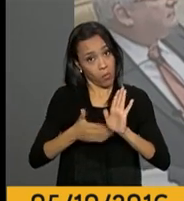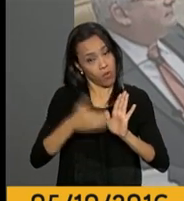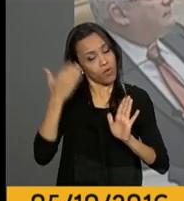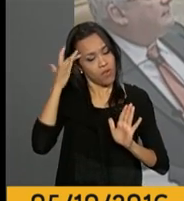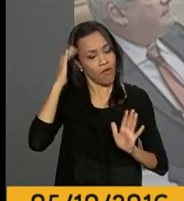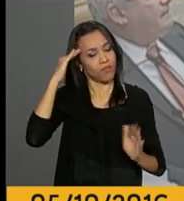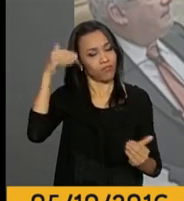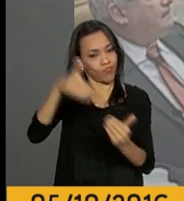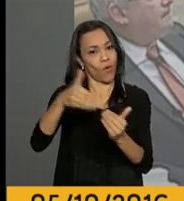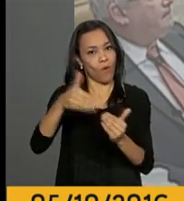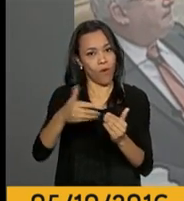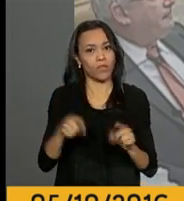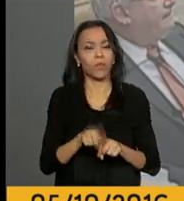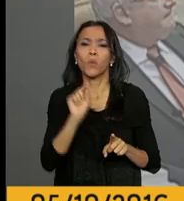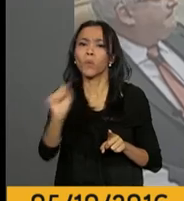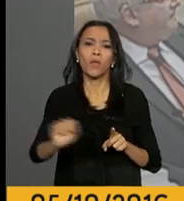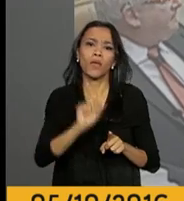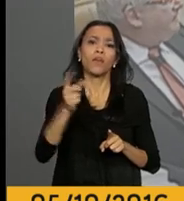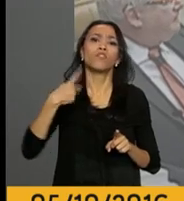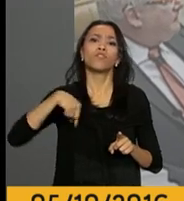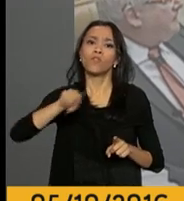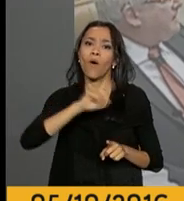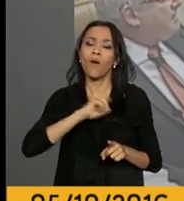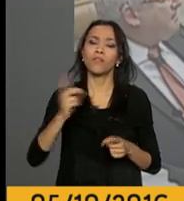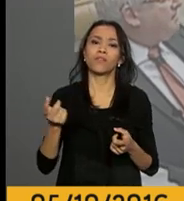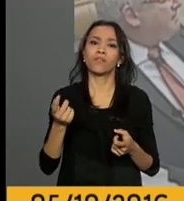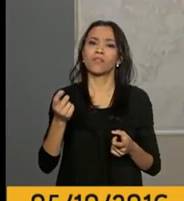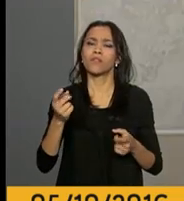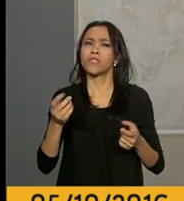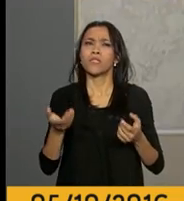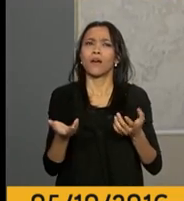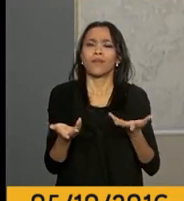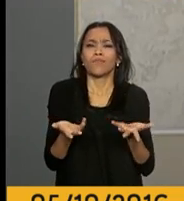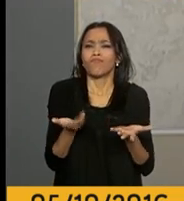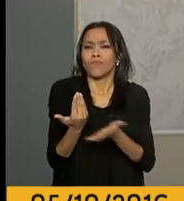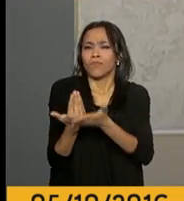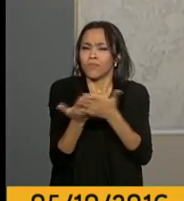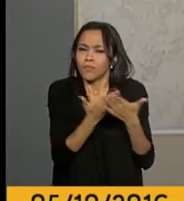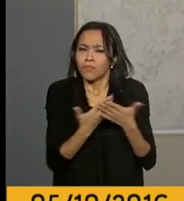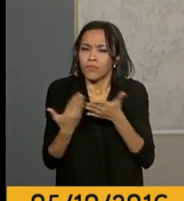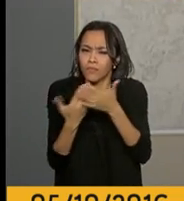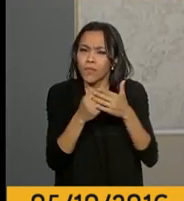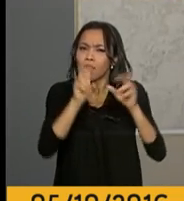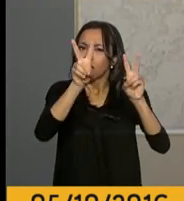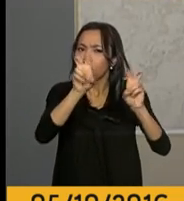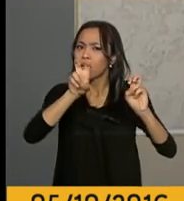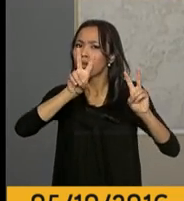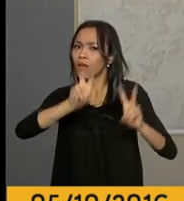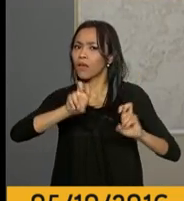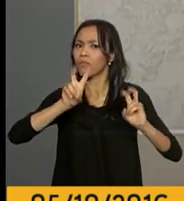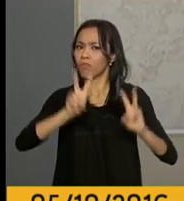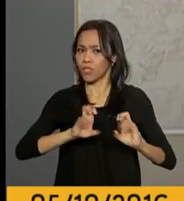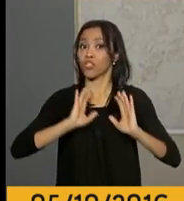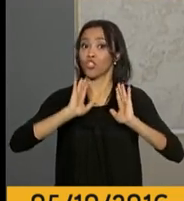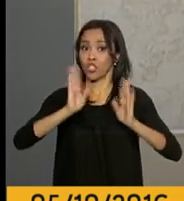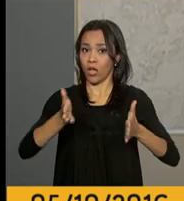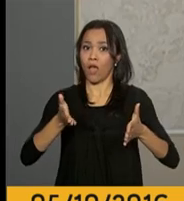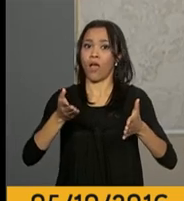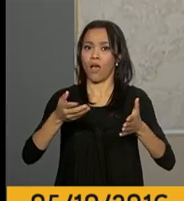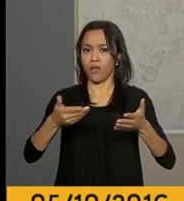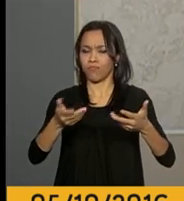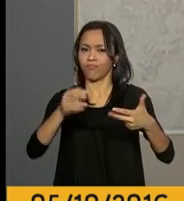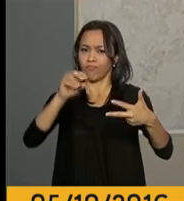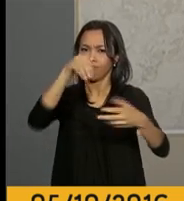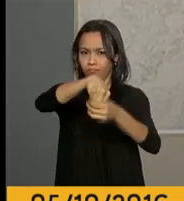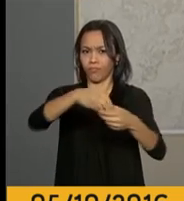acordo com a tese de nós levantarmos alguns temas eh já projetados no no legislativo e outros que